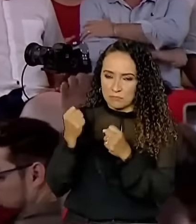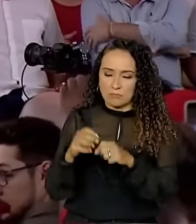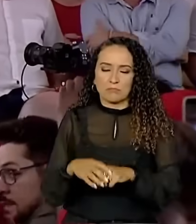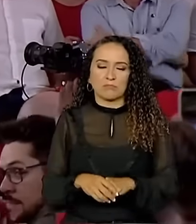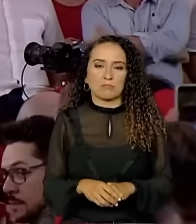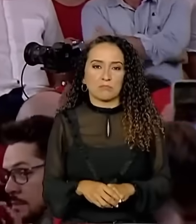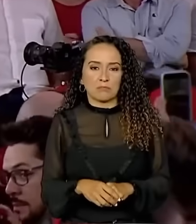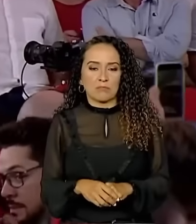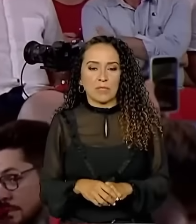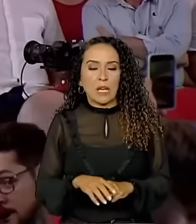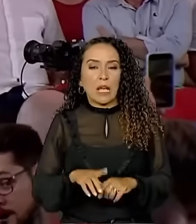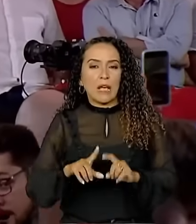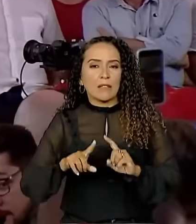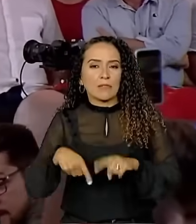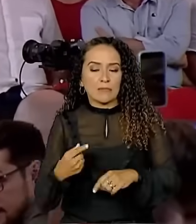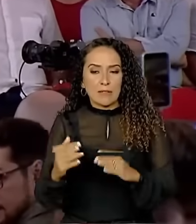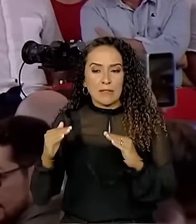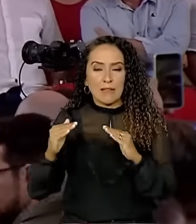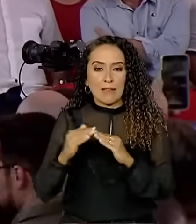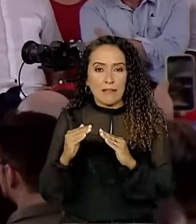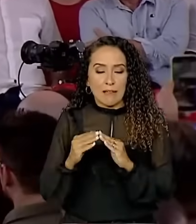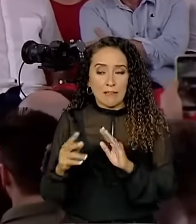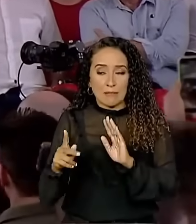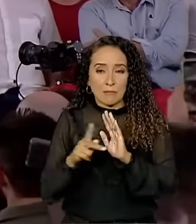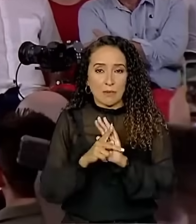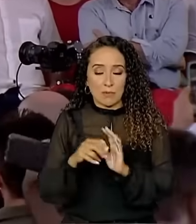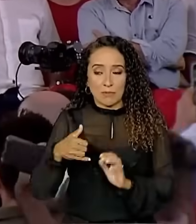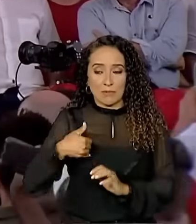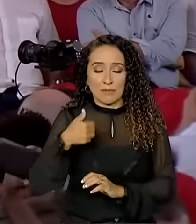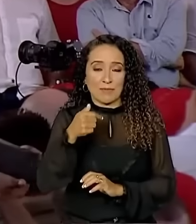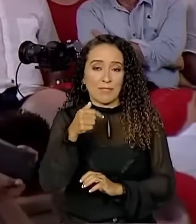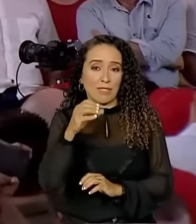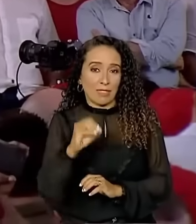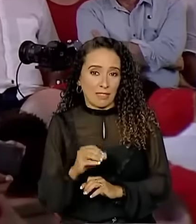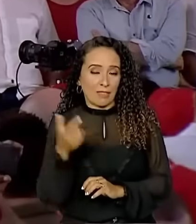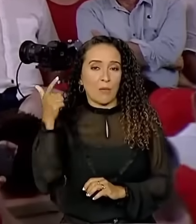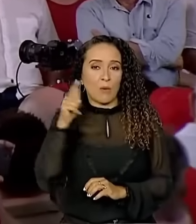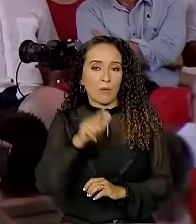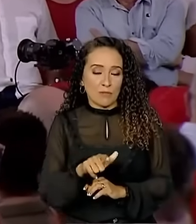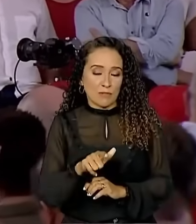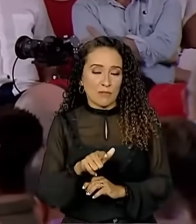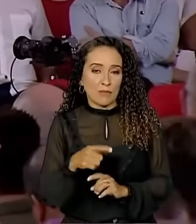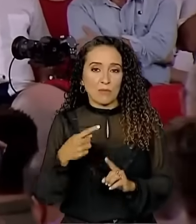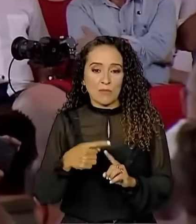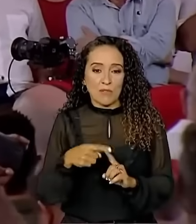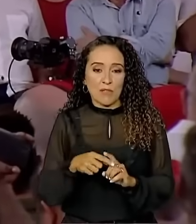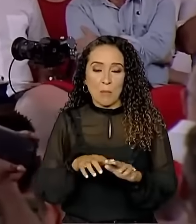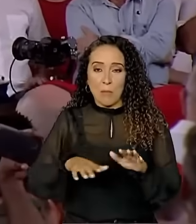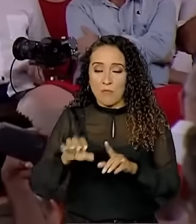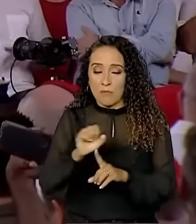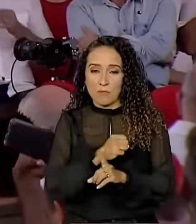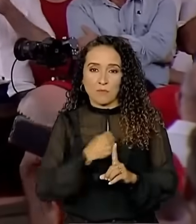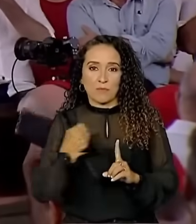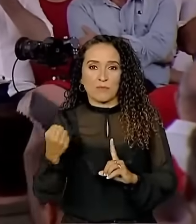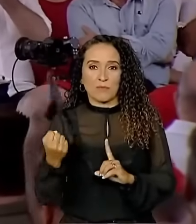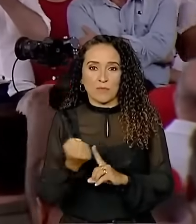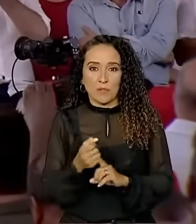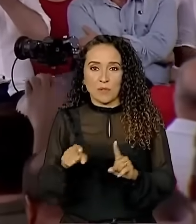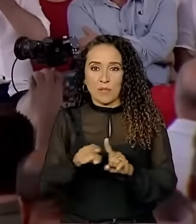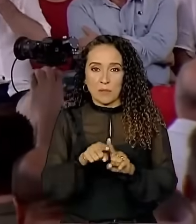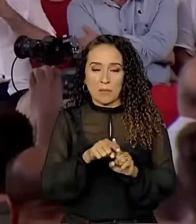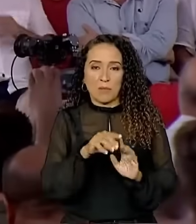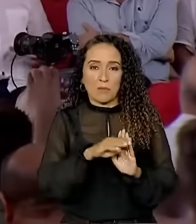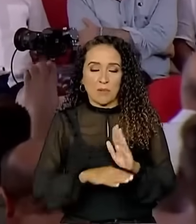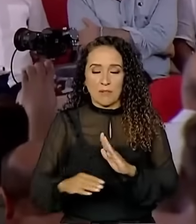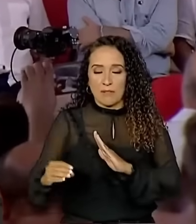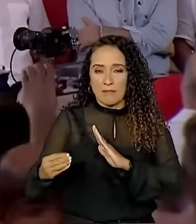ele foi ter a casa própria dele aos 70 anos, graças ao movimento social e ao programa